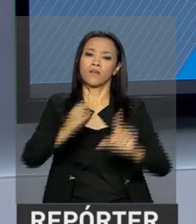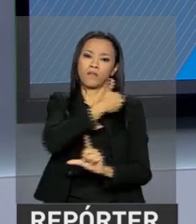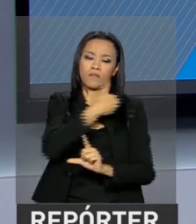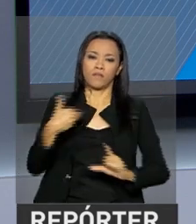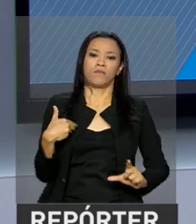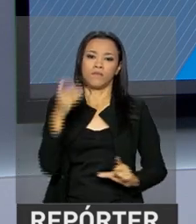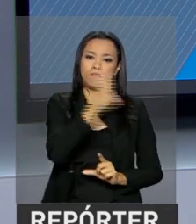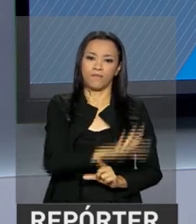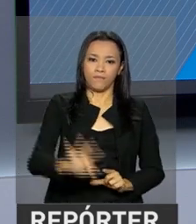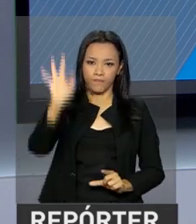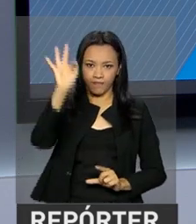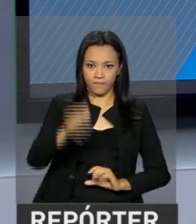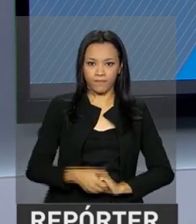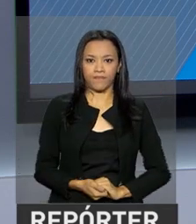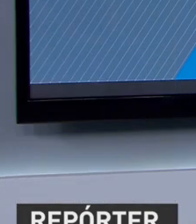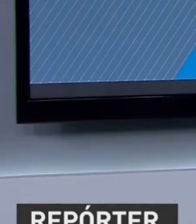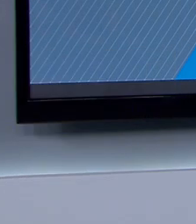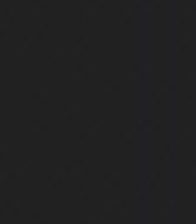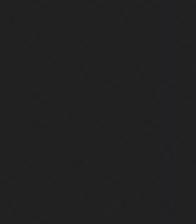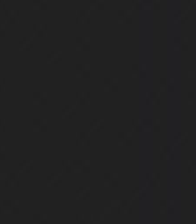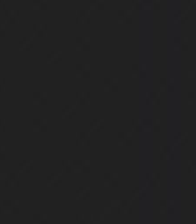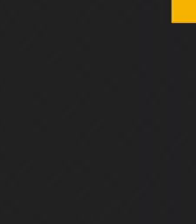a tv do governo federal